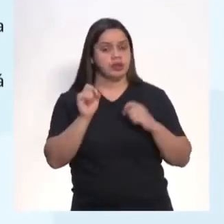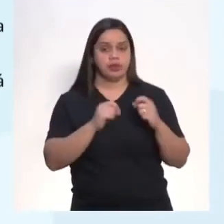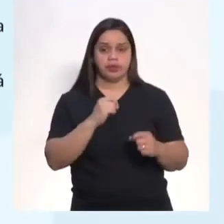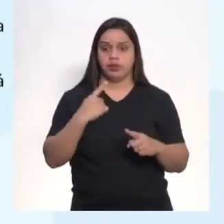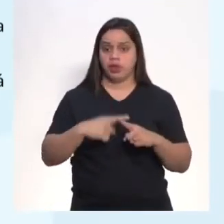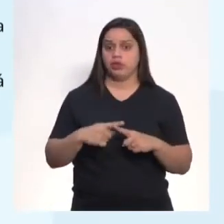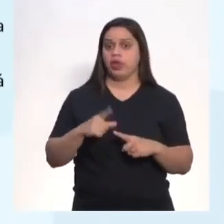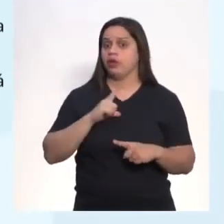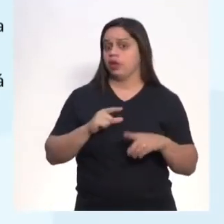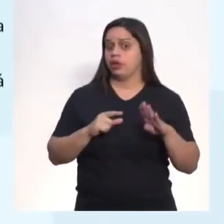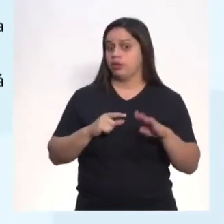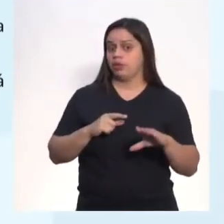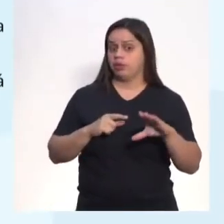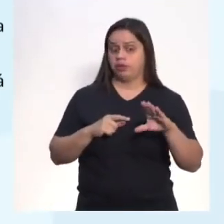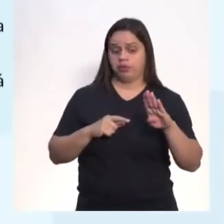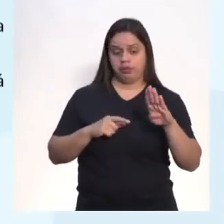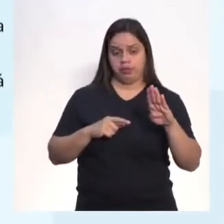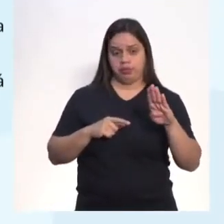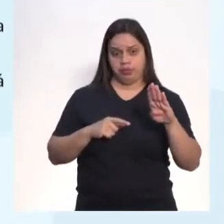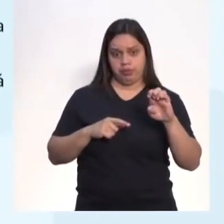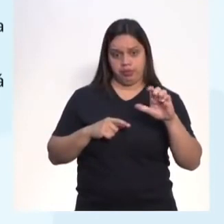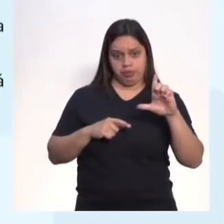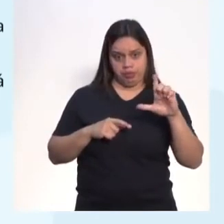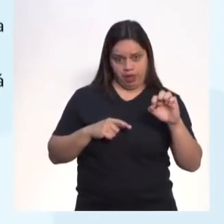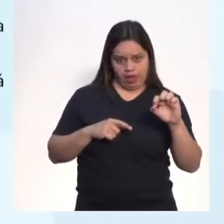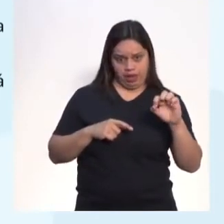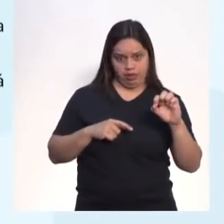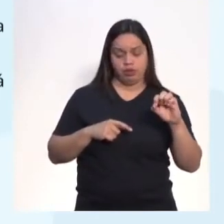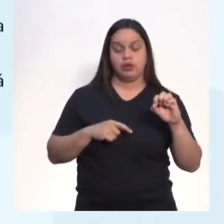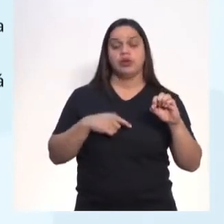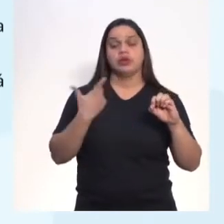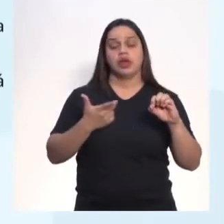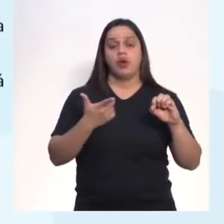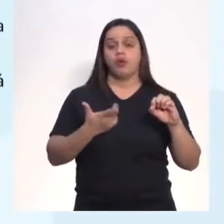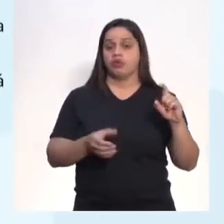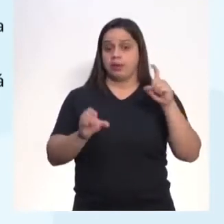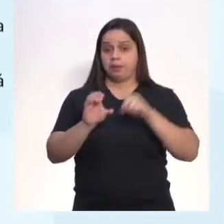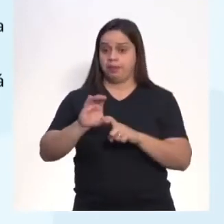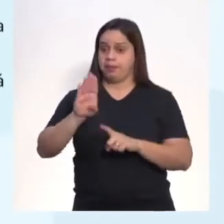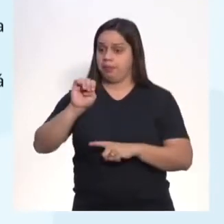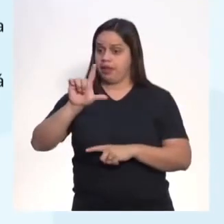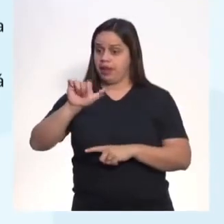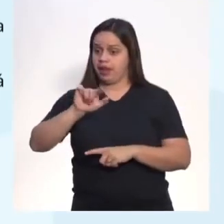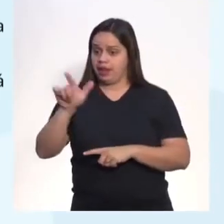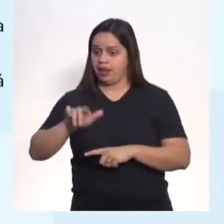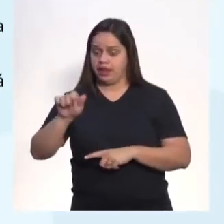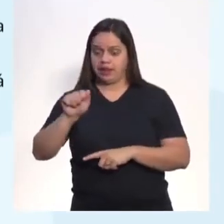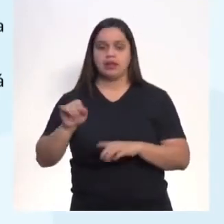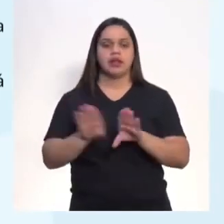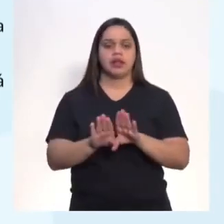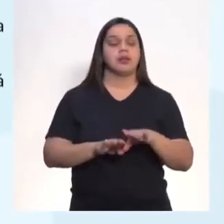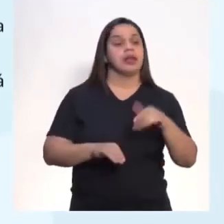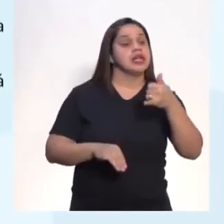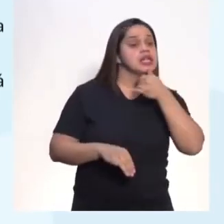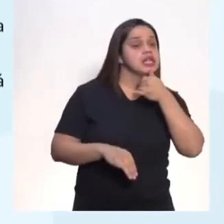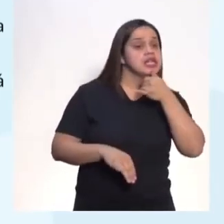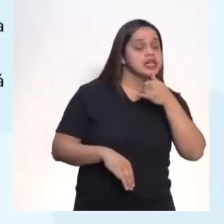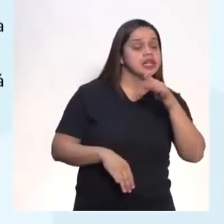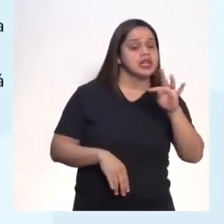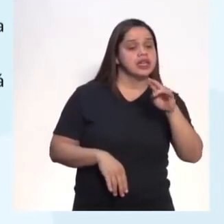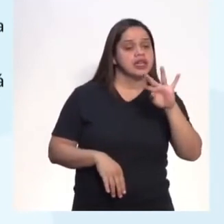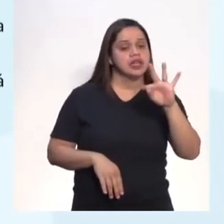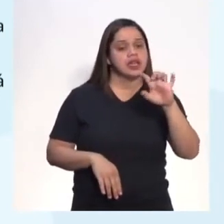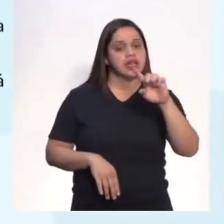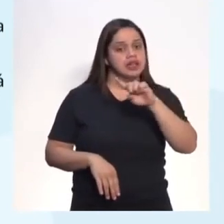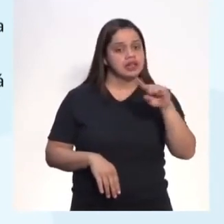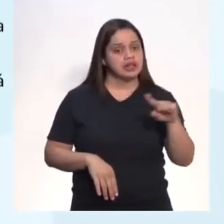o belo. Uhum. Então, eu preciso, depende de outra, certo? Tristeza. Tristeza só existe porque eu